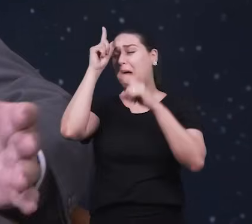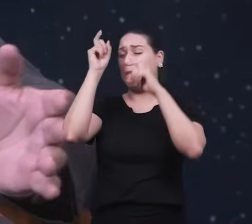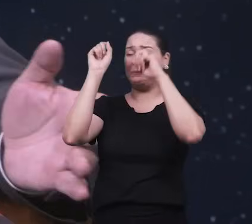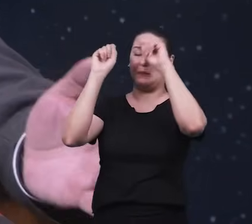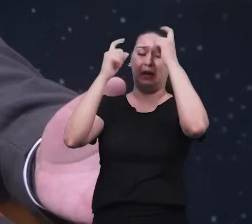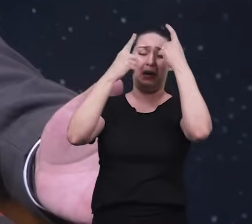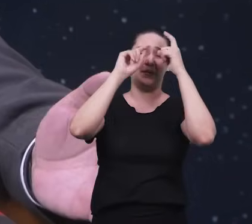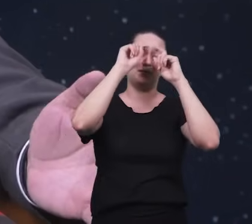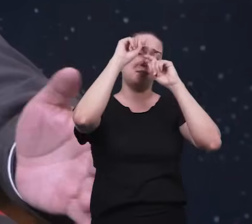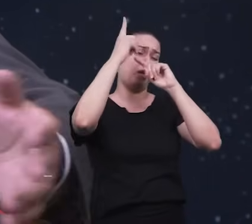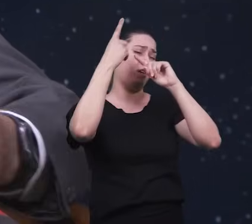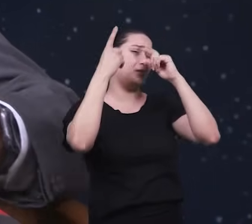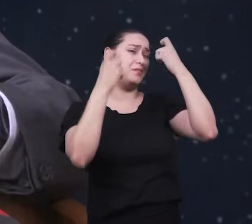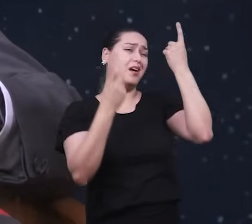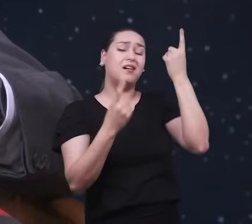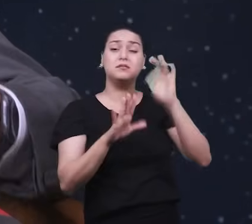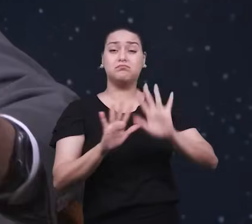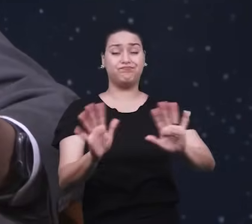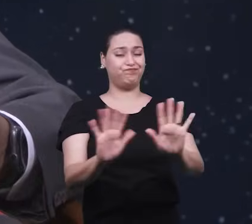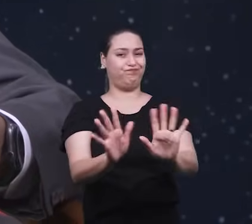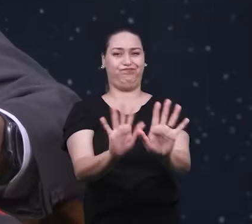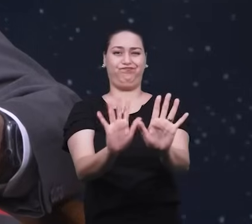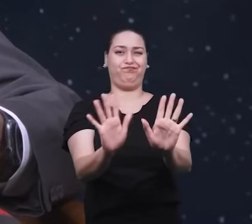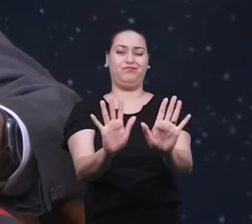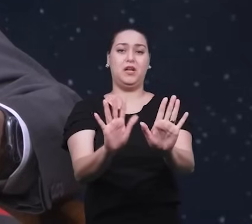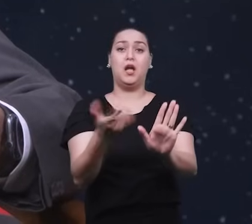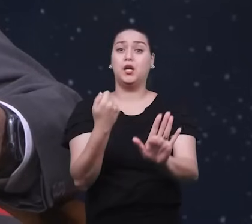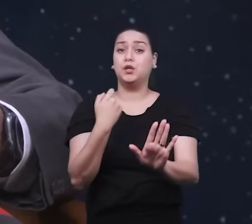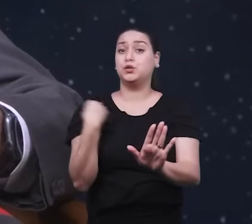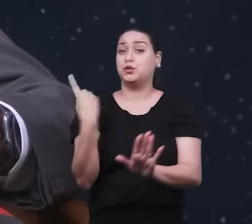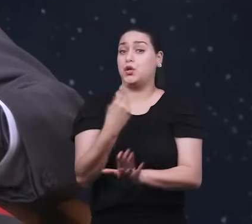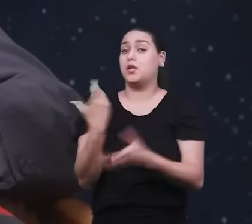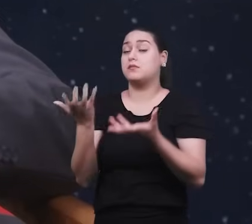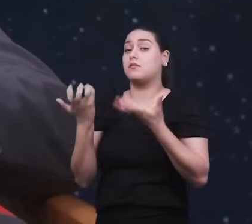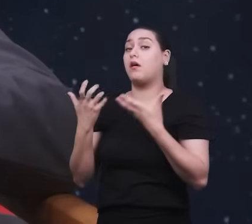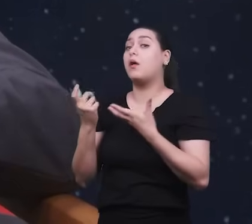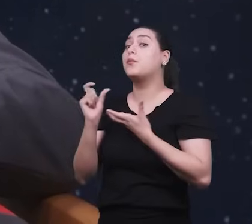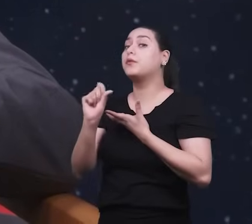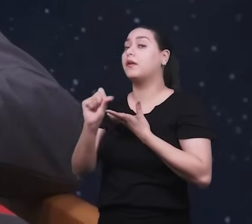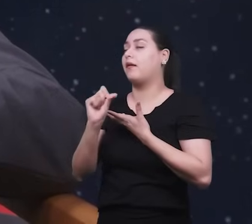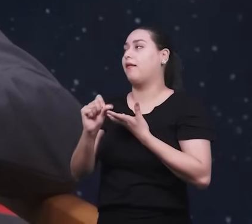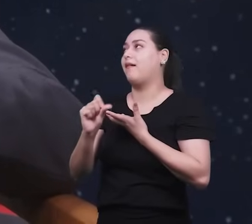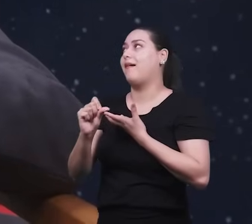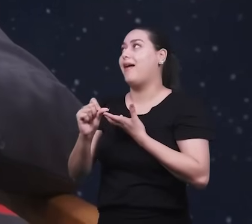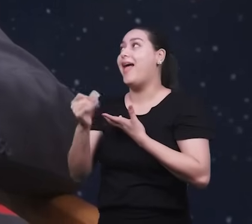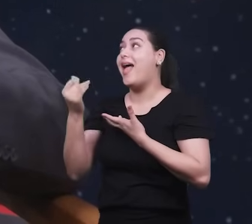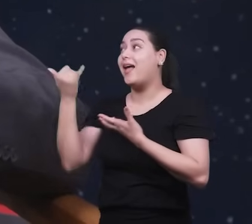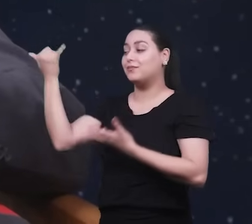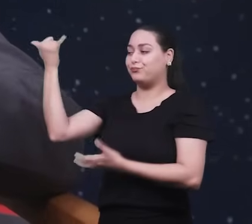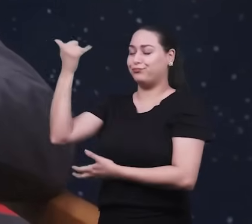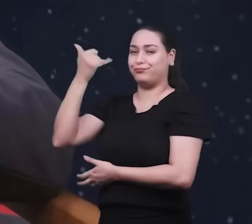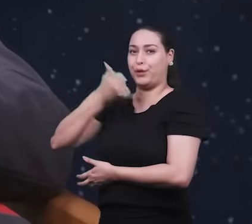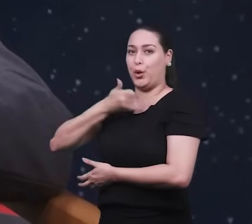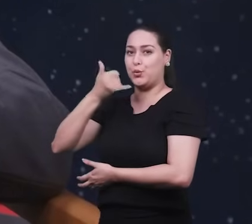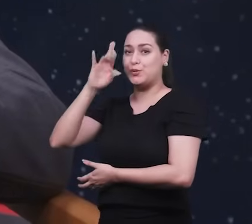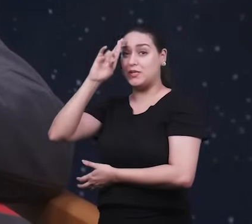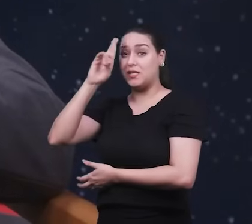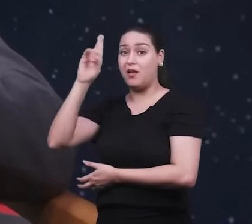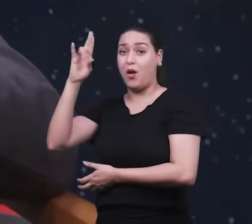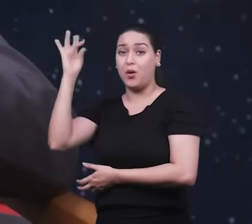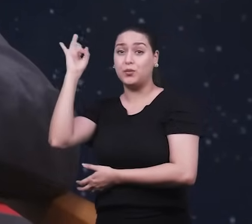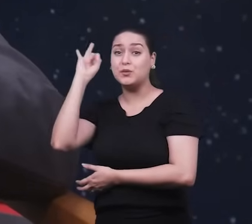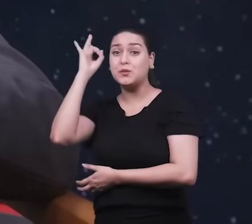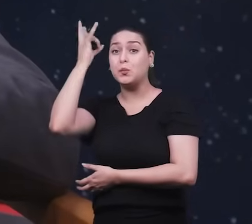outro pensa de outro, né? Nós temos buscado entender do Senhor aquilo